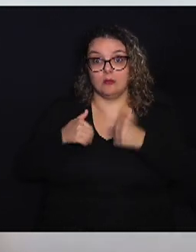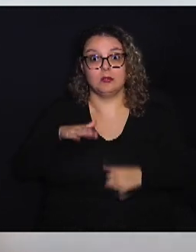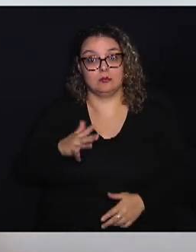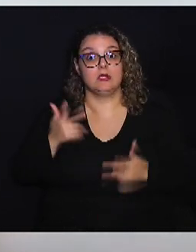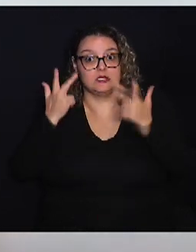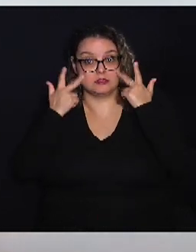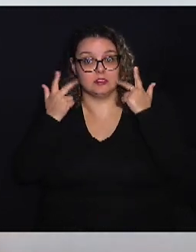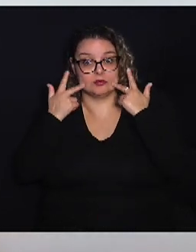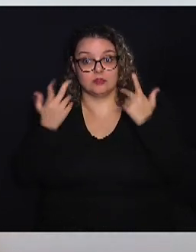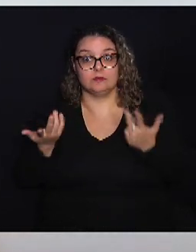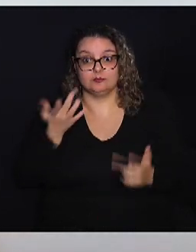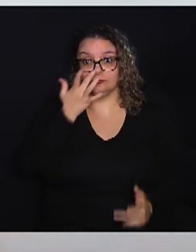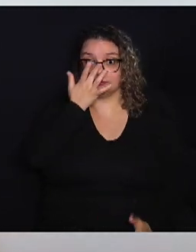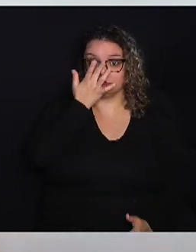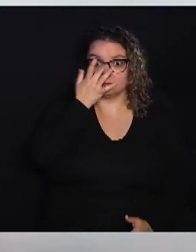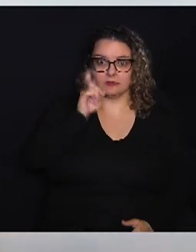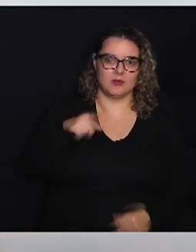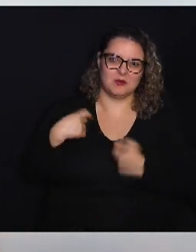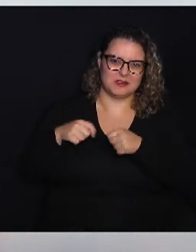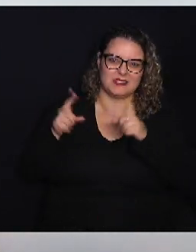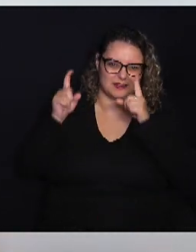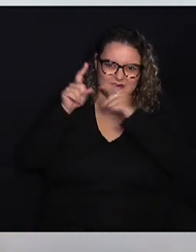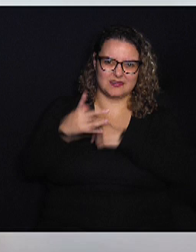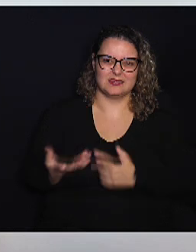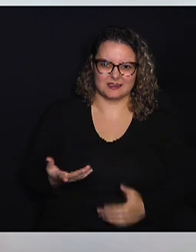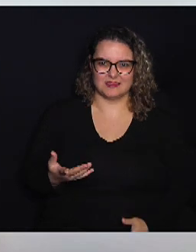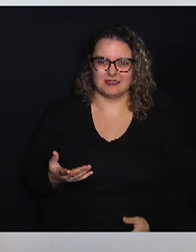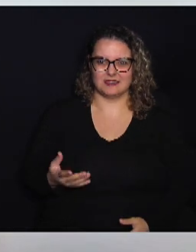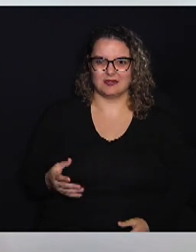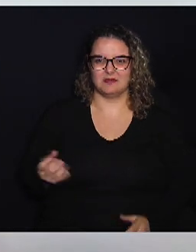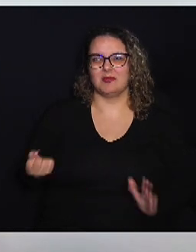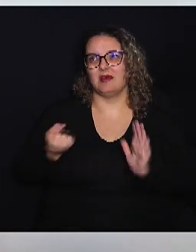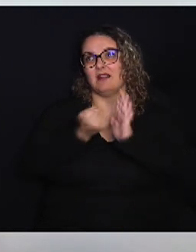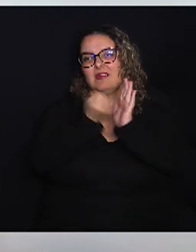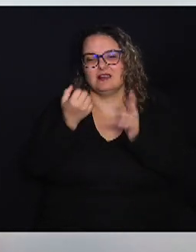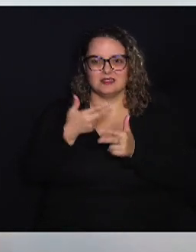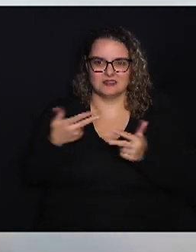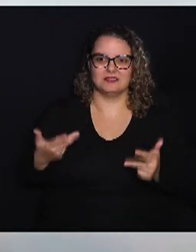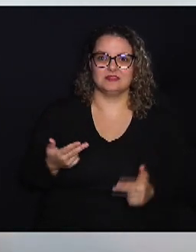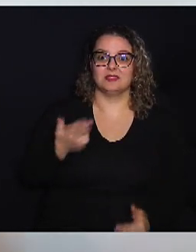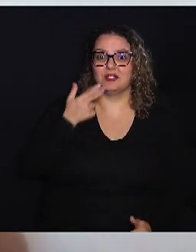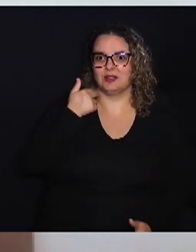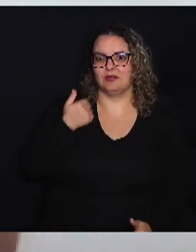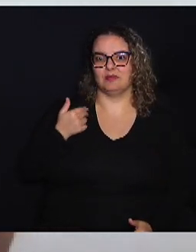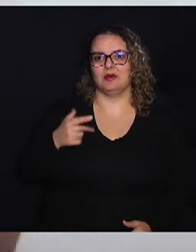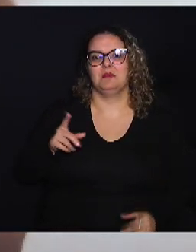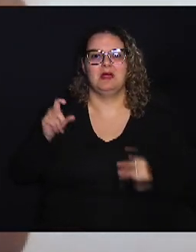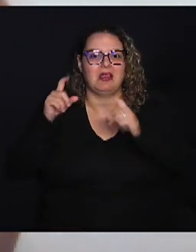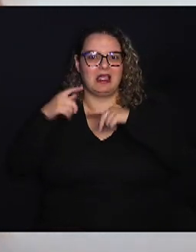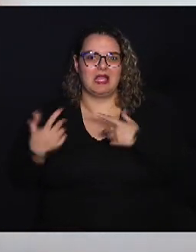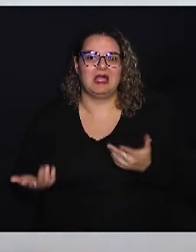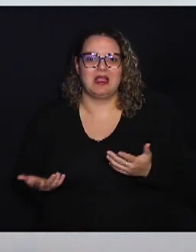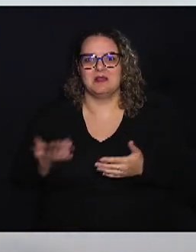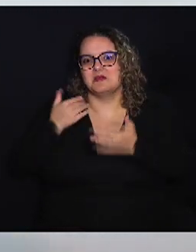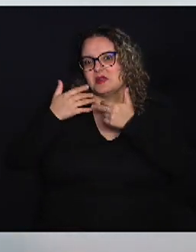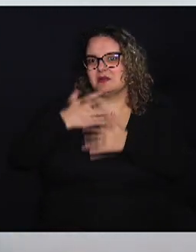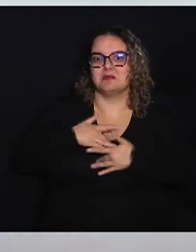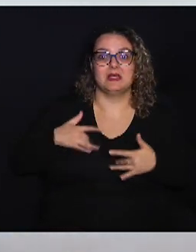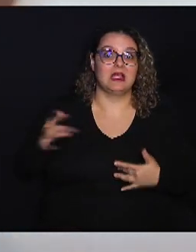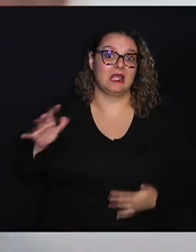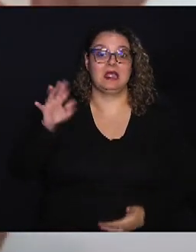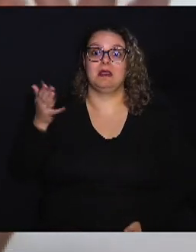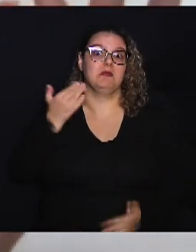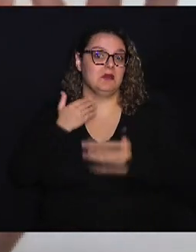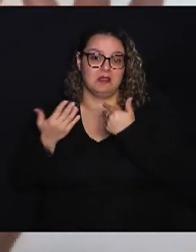natural. E não precisa ser complicado. As pessoas acabaram rotulando muito essa coisa da nutrição como complicada. Para comer saudável é caro,